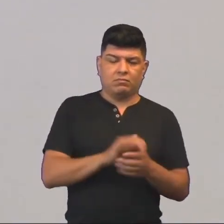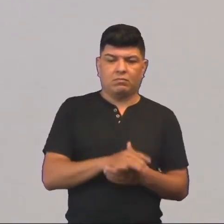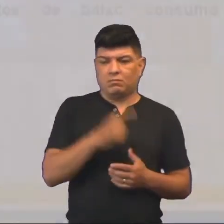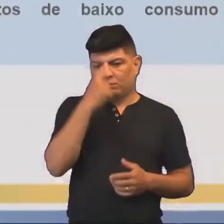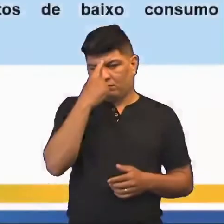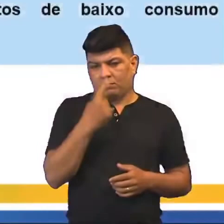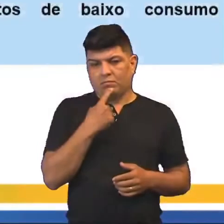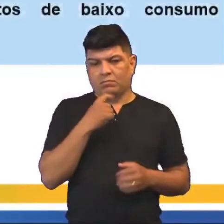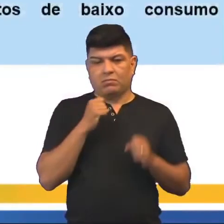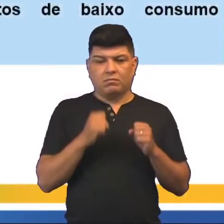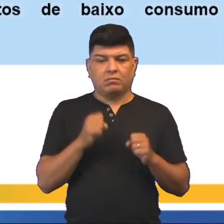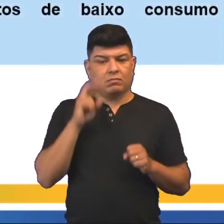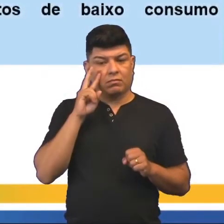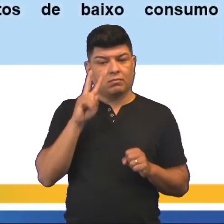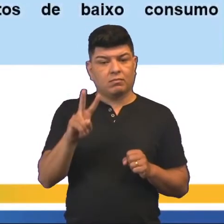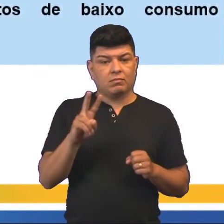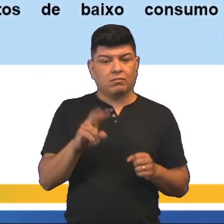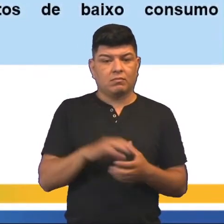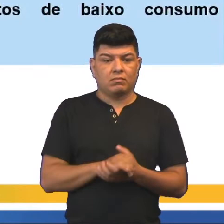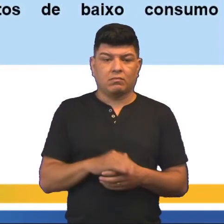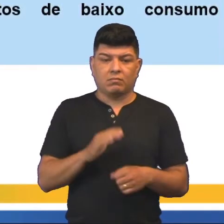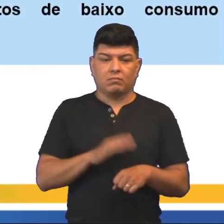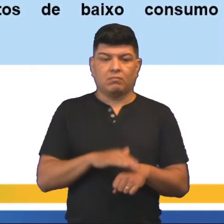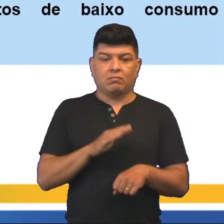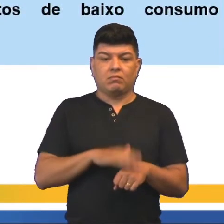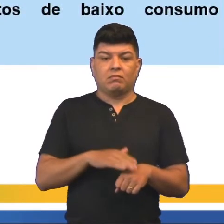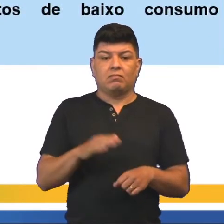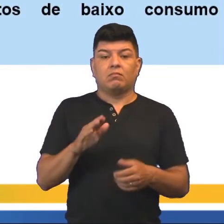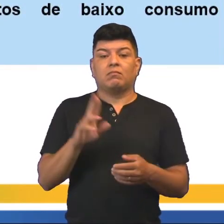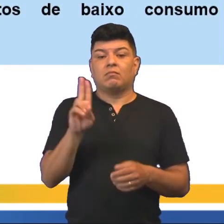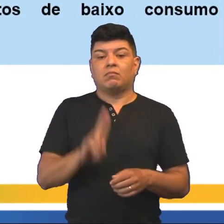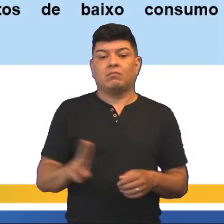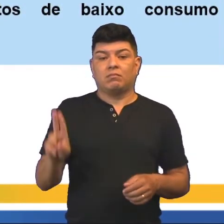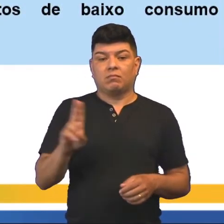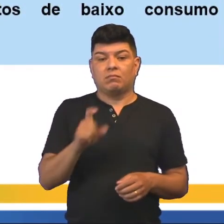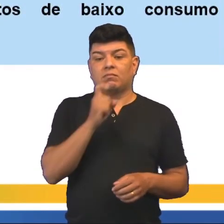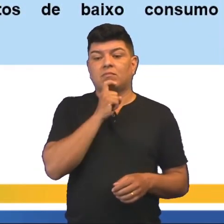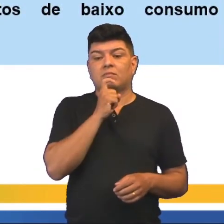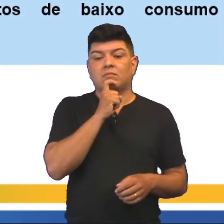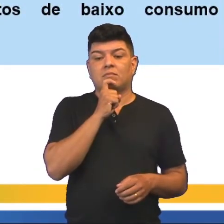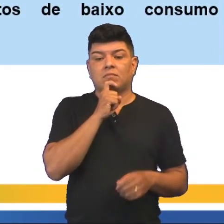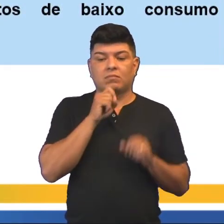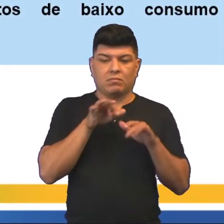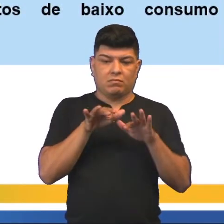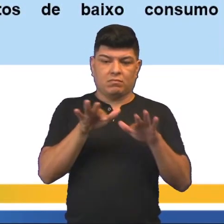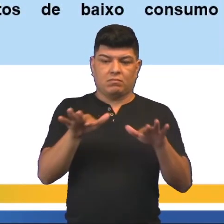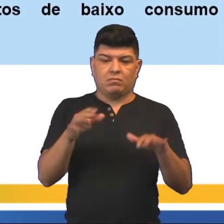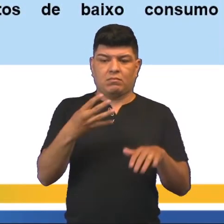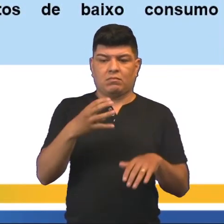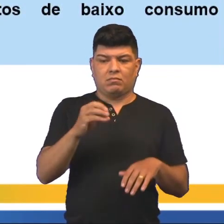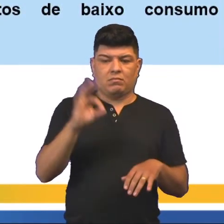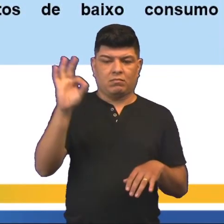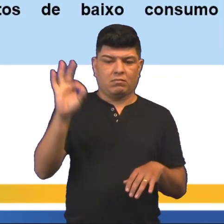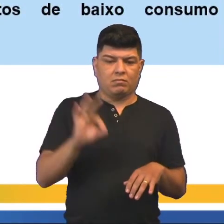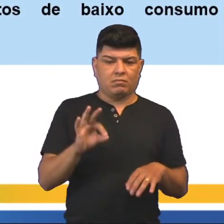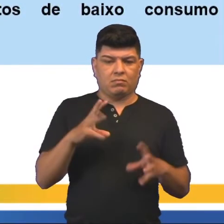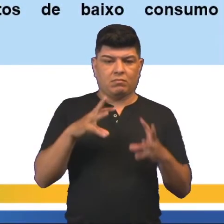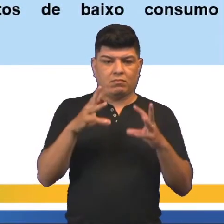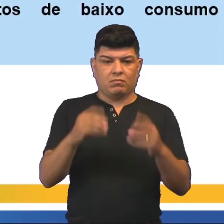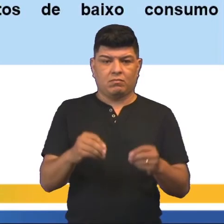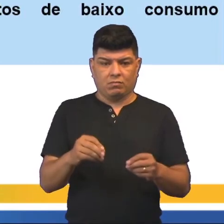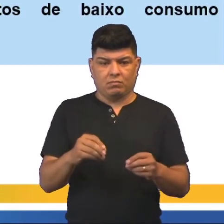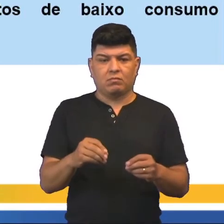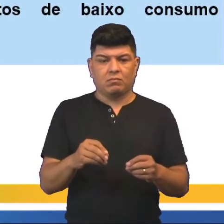nessa imagem vocês podem ver, ó, o que mais costuma gastar. Nós temos aí o ar-condicionado, ele gasta 40% do consumo